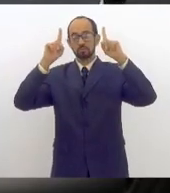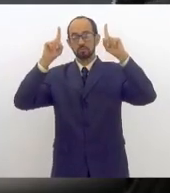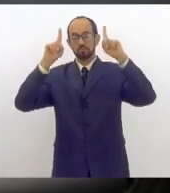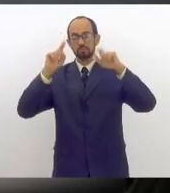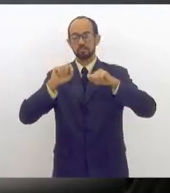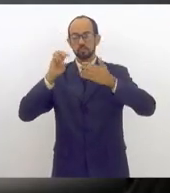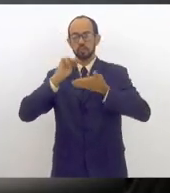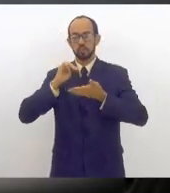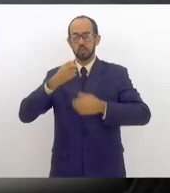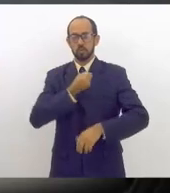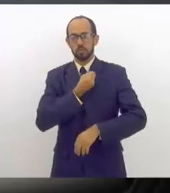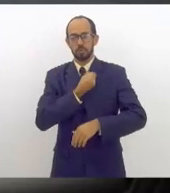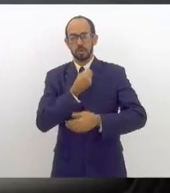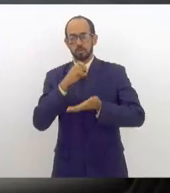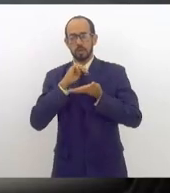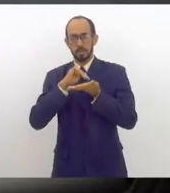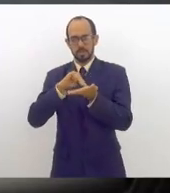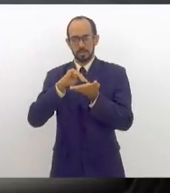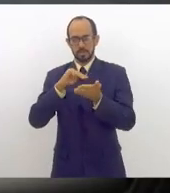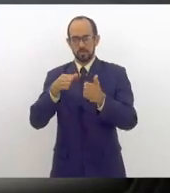número da mensagem, por favor.